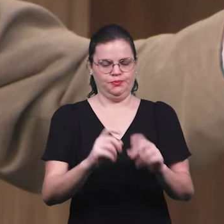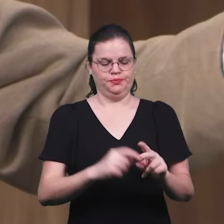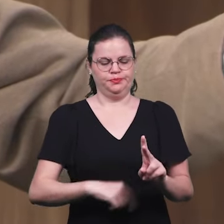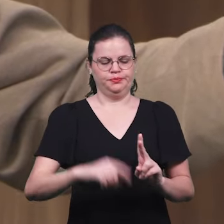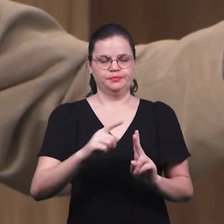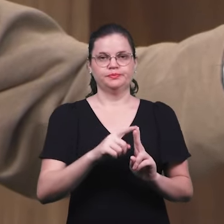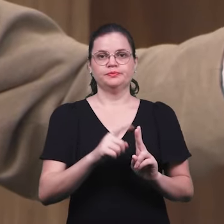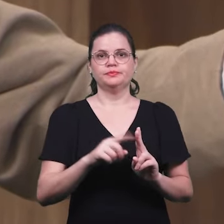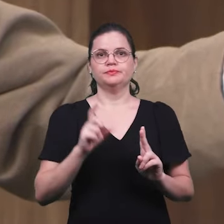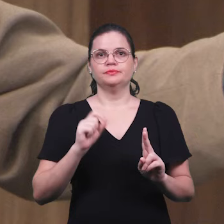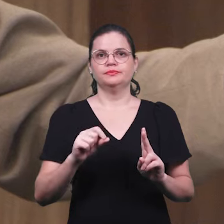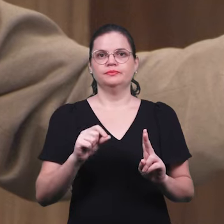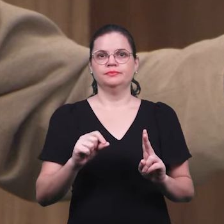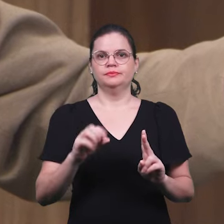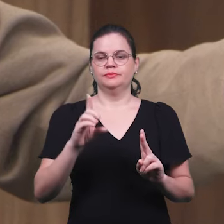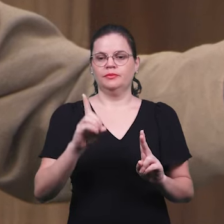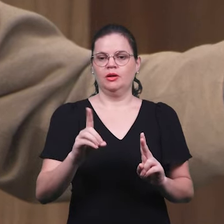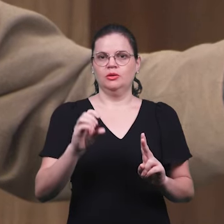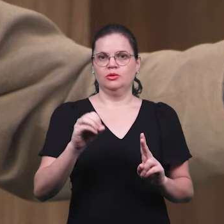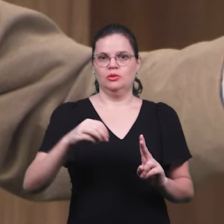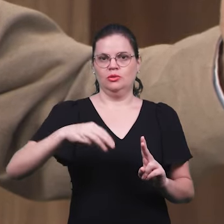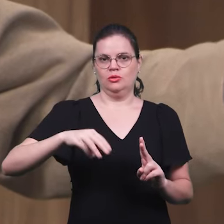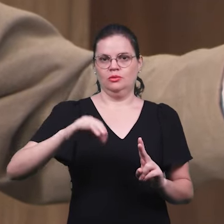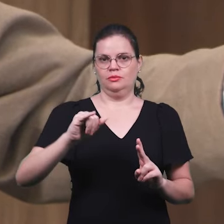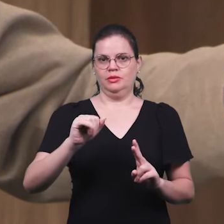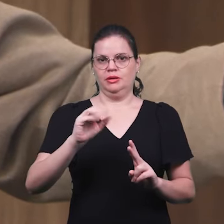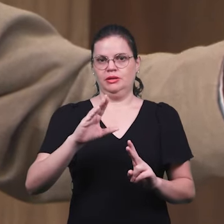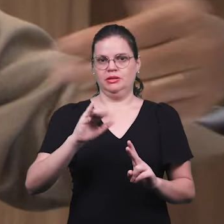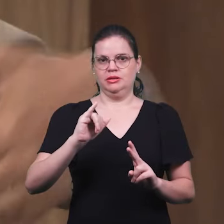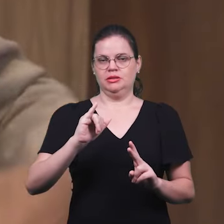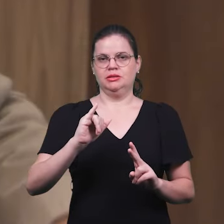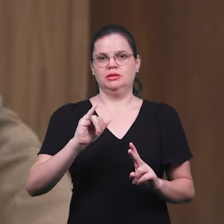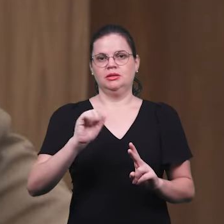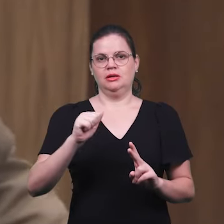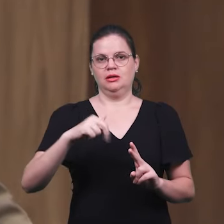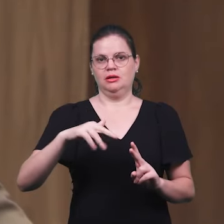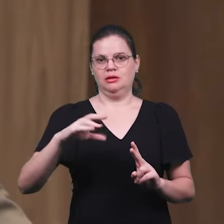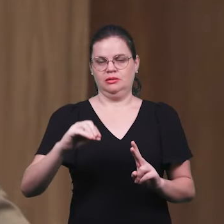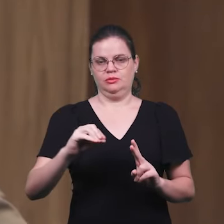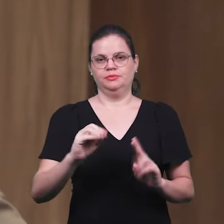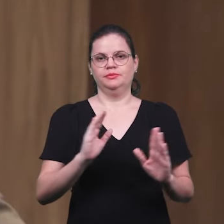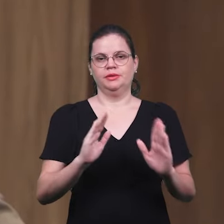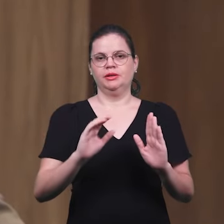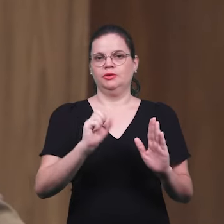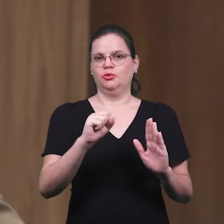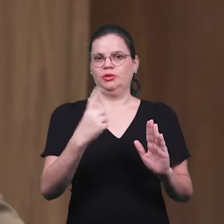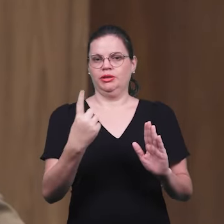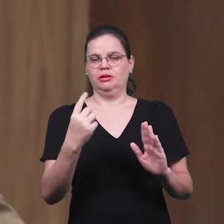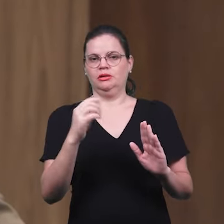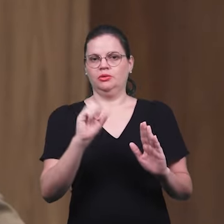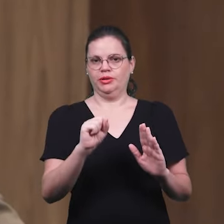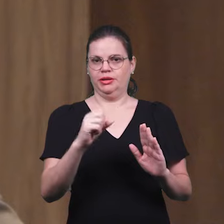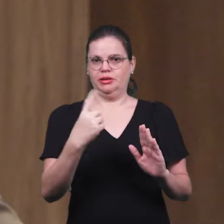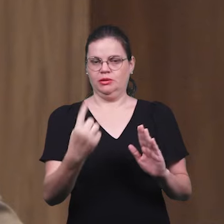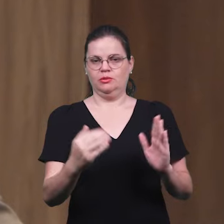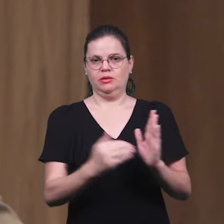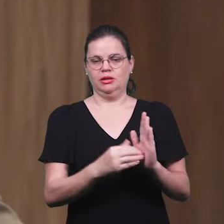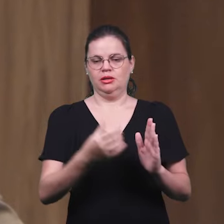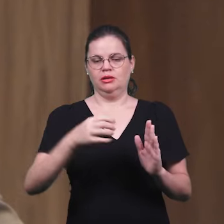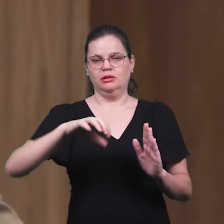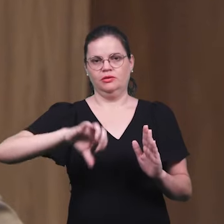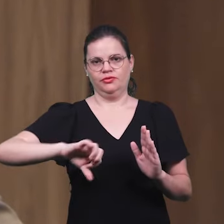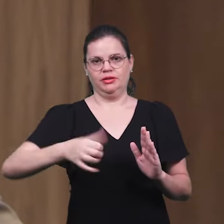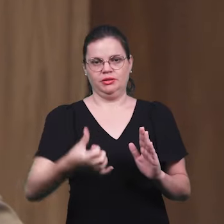veio o segundo imperador, que é Domiciano. Domiciano de 81 a 96, depois de Cristo,